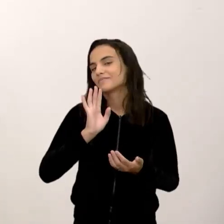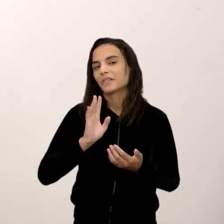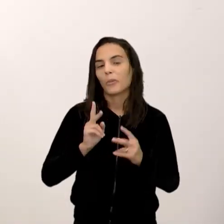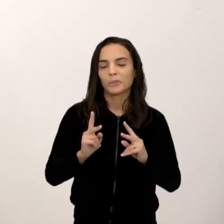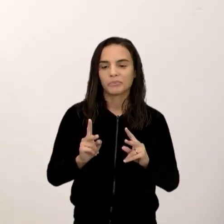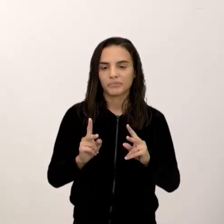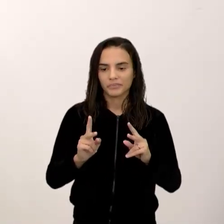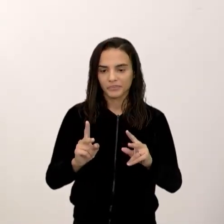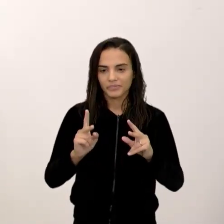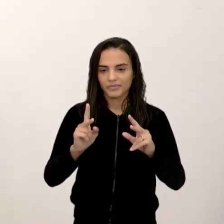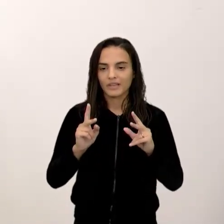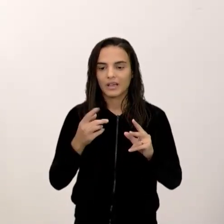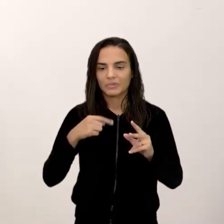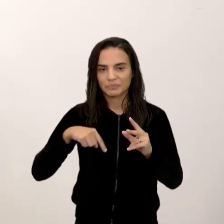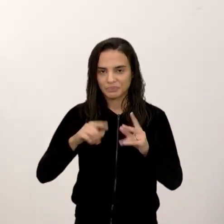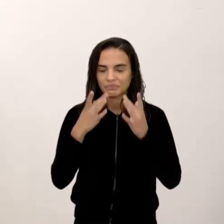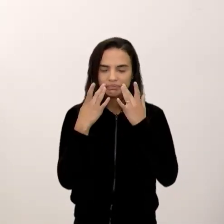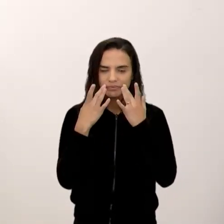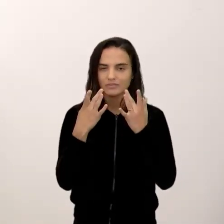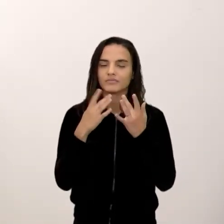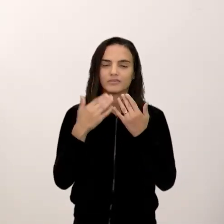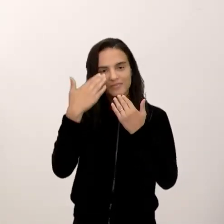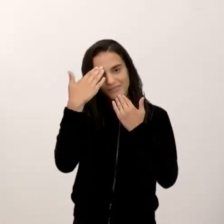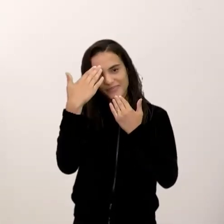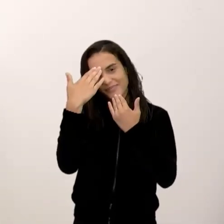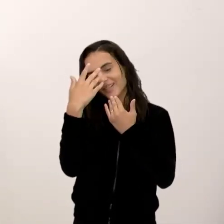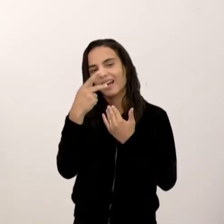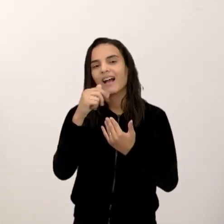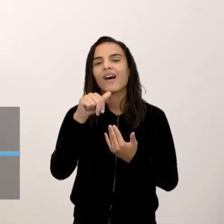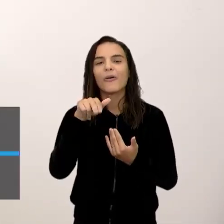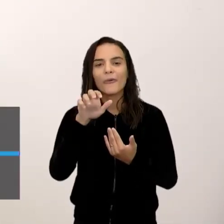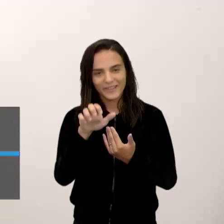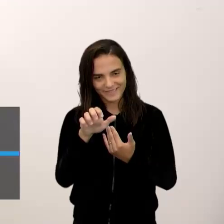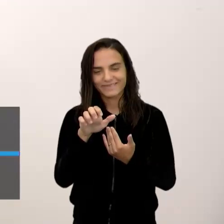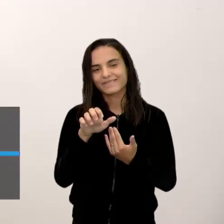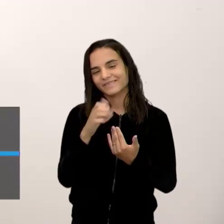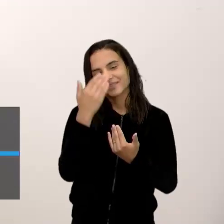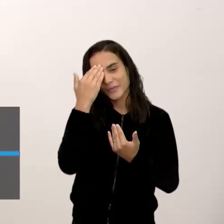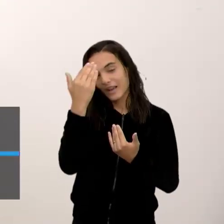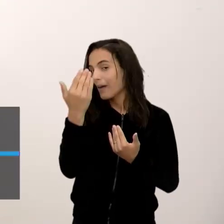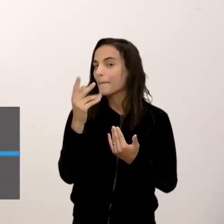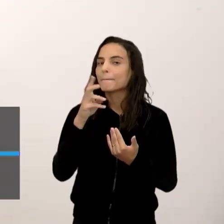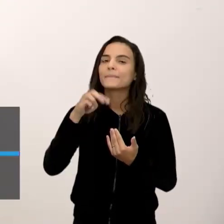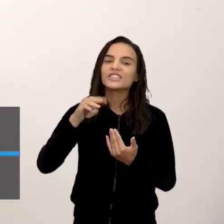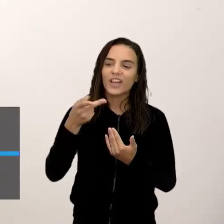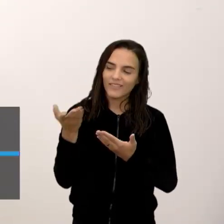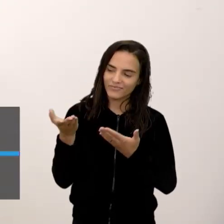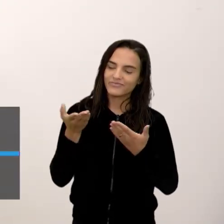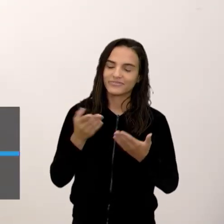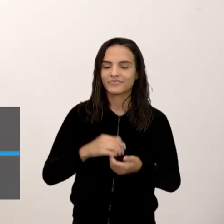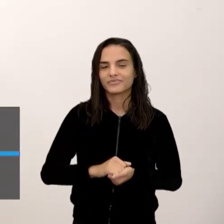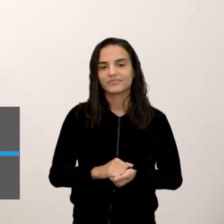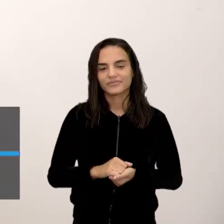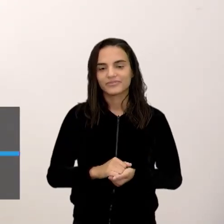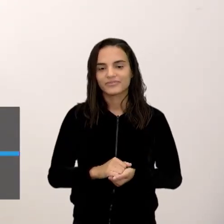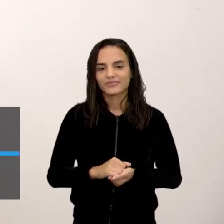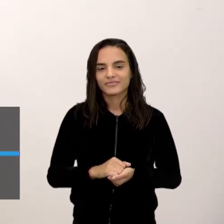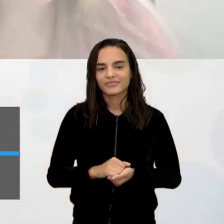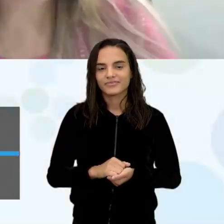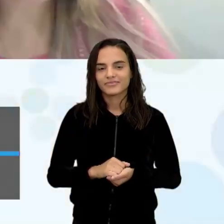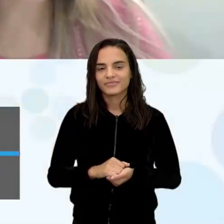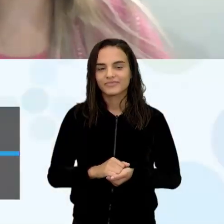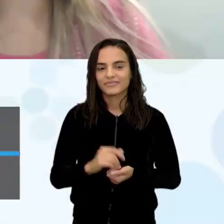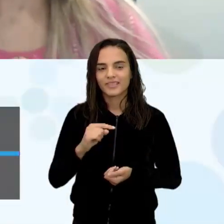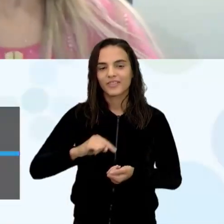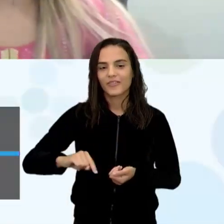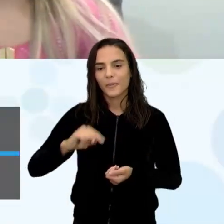dando continuidade às nossas apresentações, muito obrigado, Cauê, por enquanto. Michele, a palavra é sua. Bom, aí nós vamos